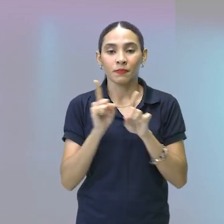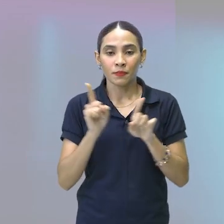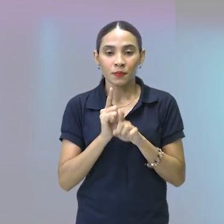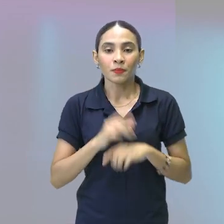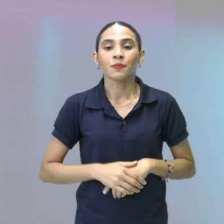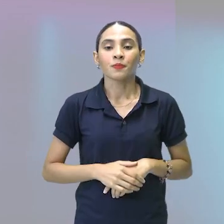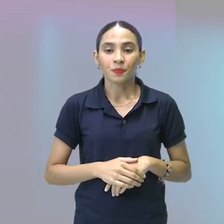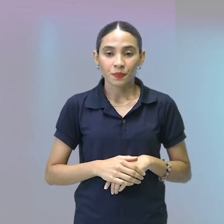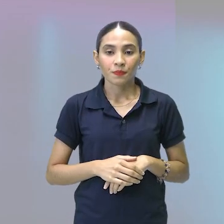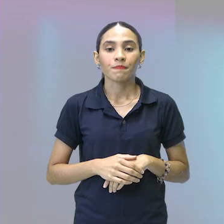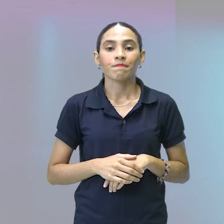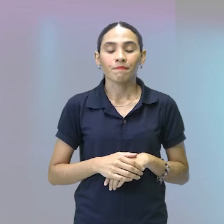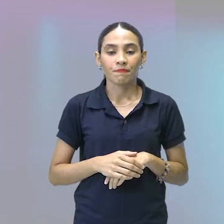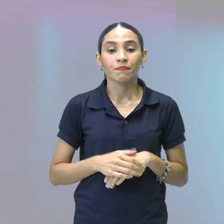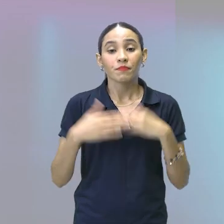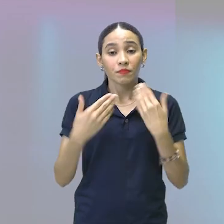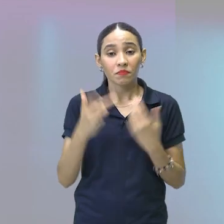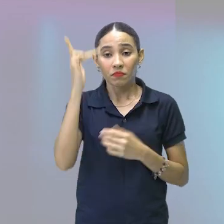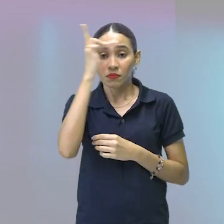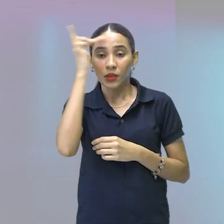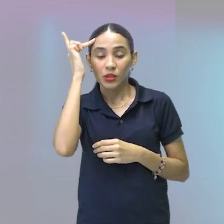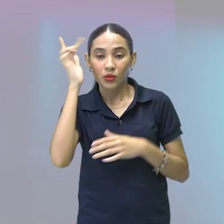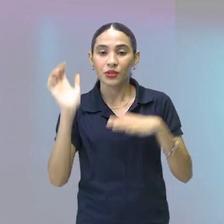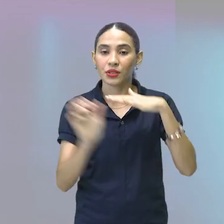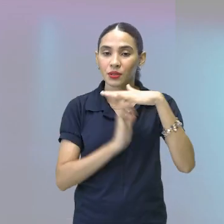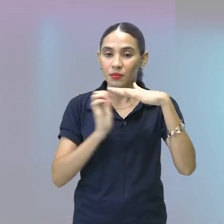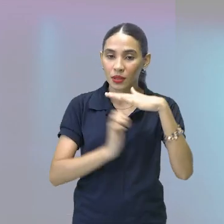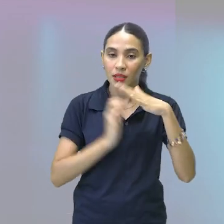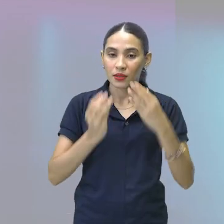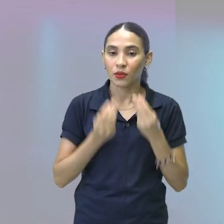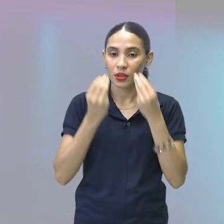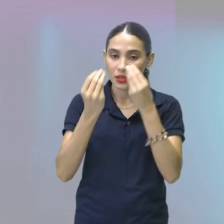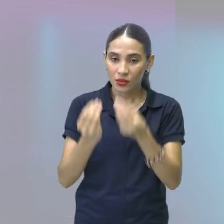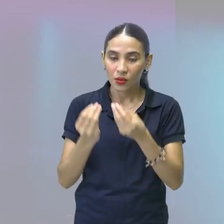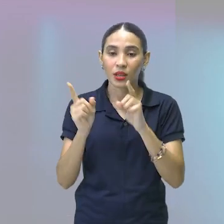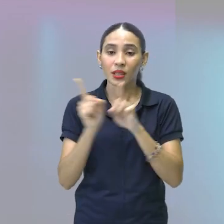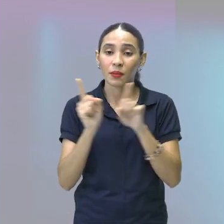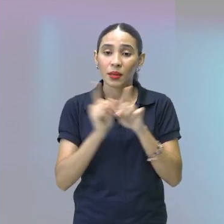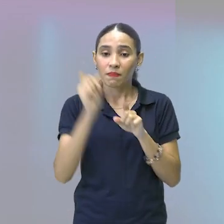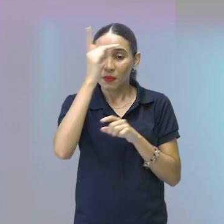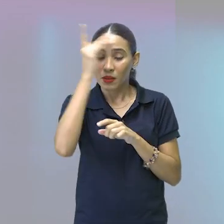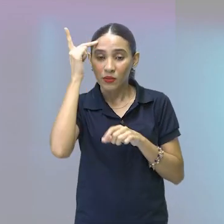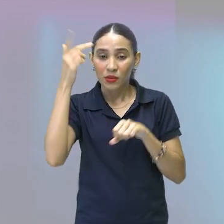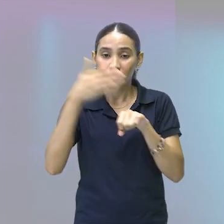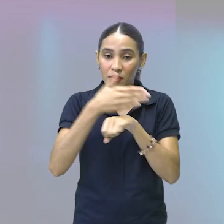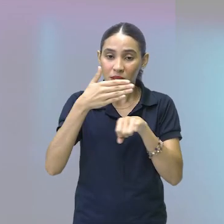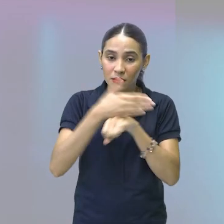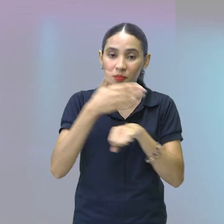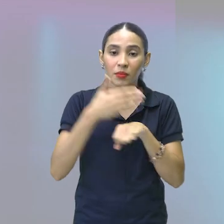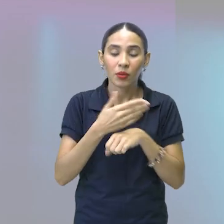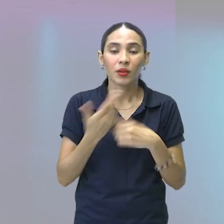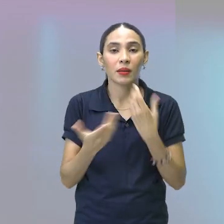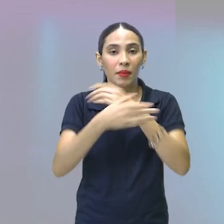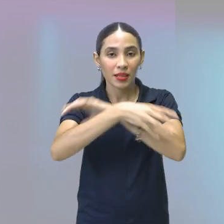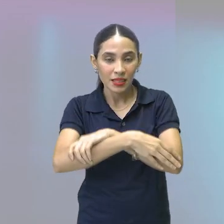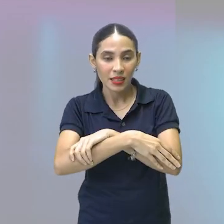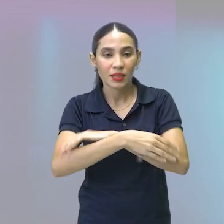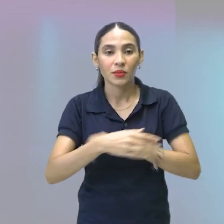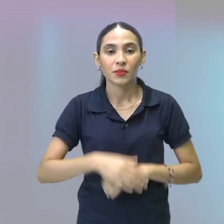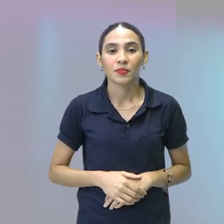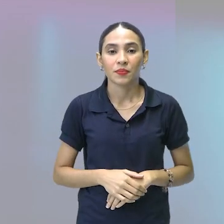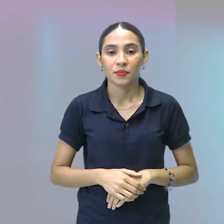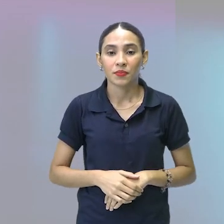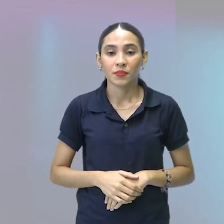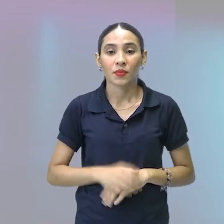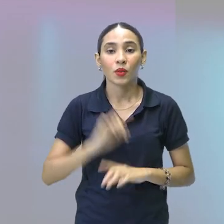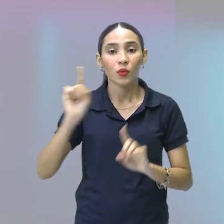e confiável, onde funcionários de empresas, fornecedores, clientes e parceiros de